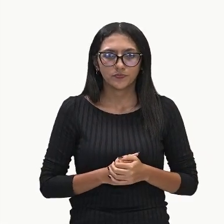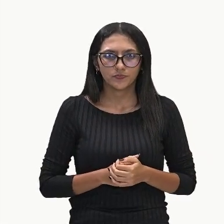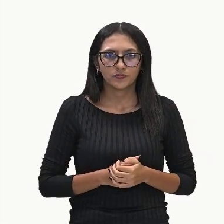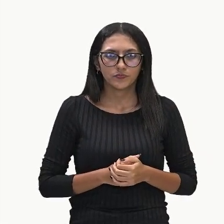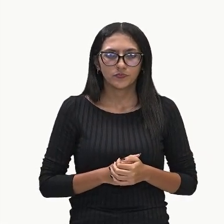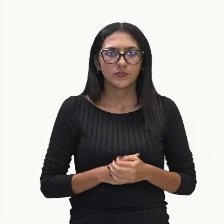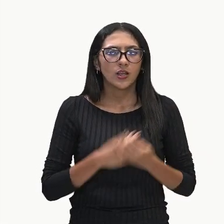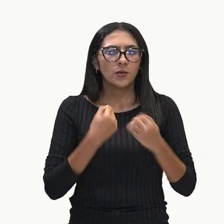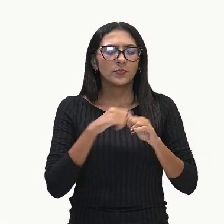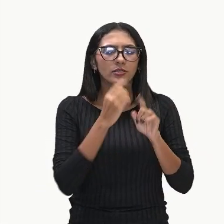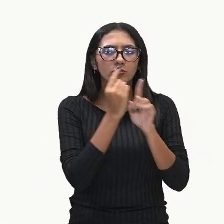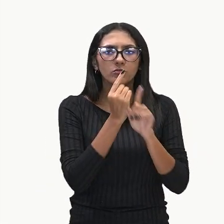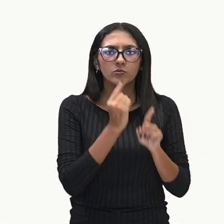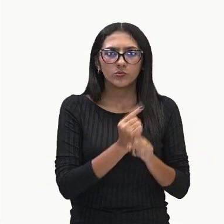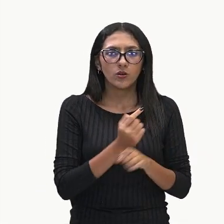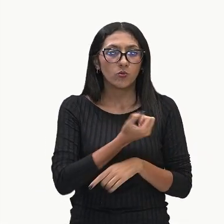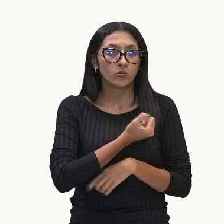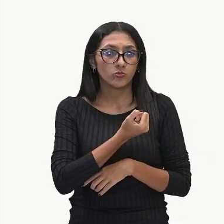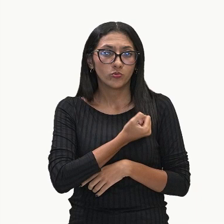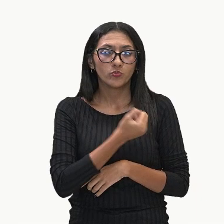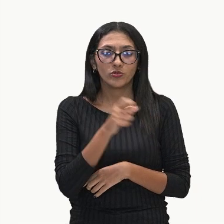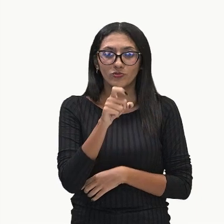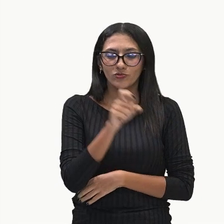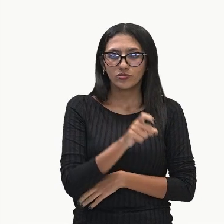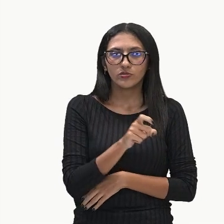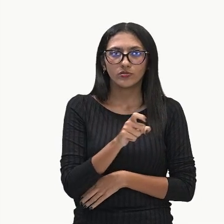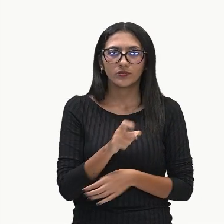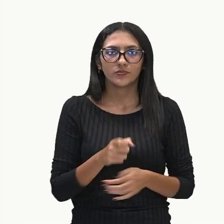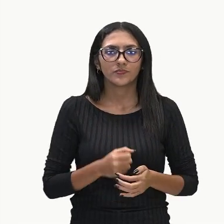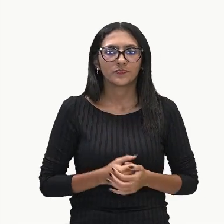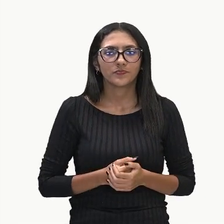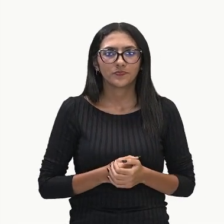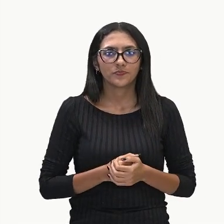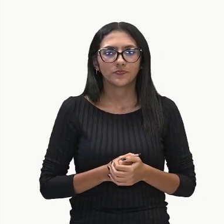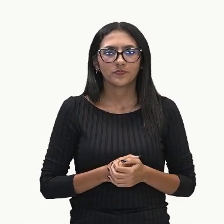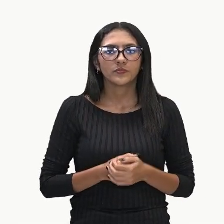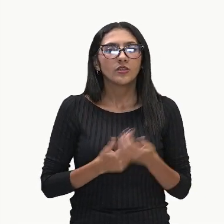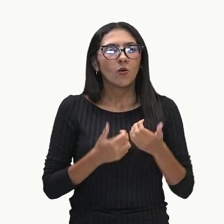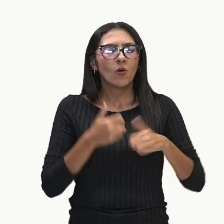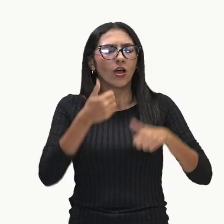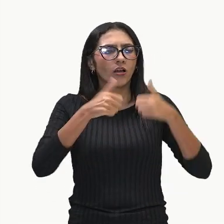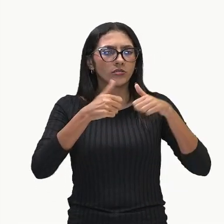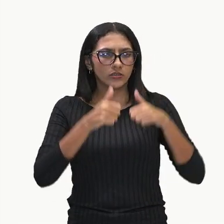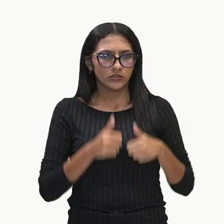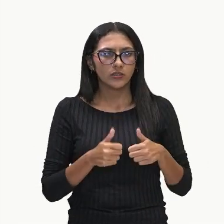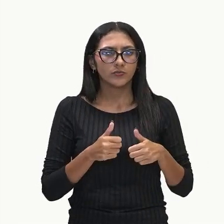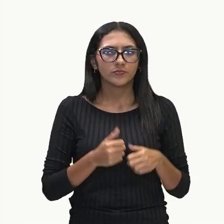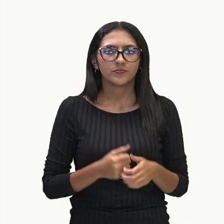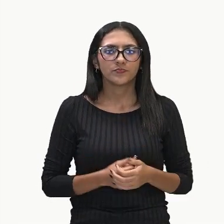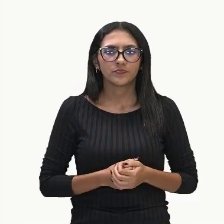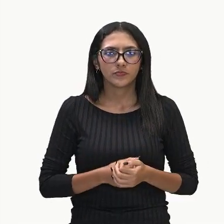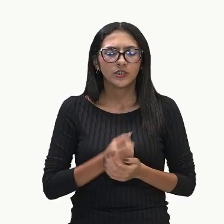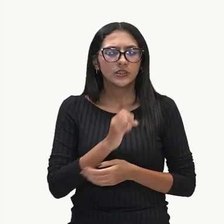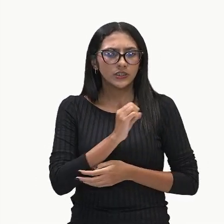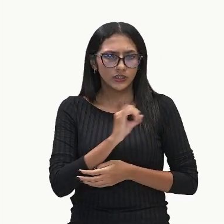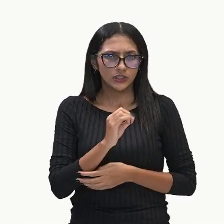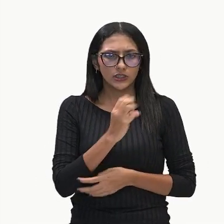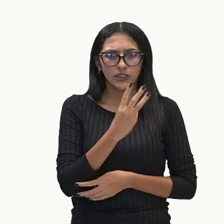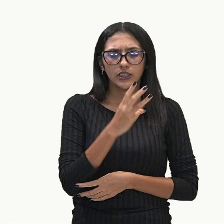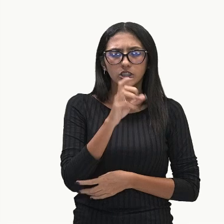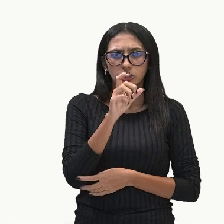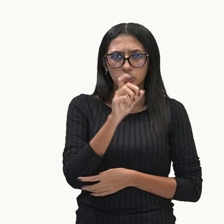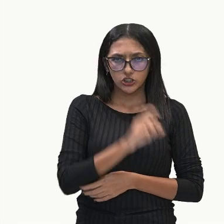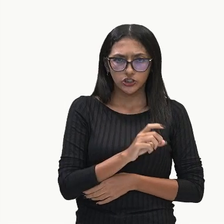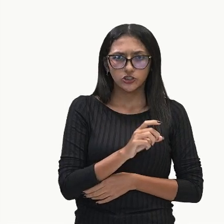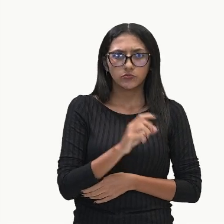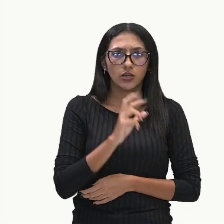equação? Determinar o valor do x. Então, analisando a hipótese, se 3x é igual a zero,